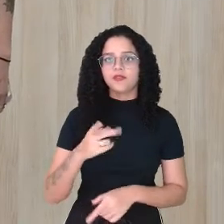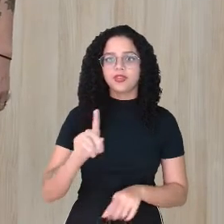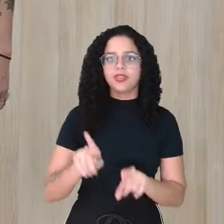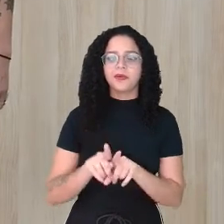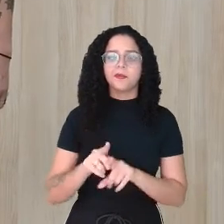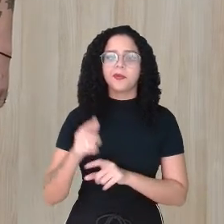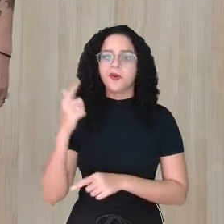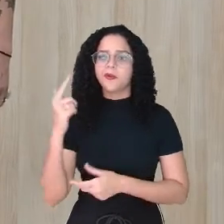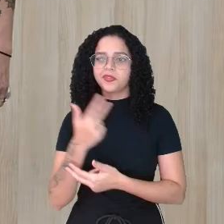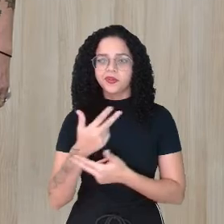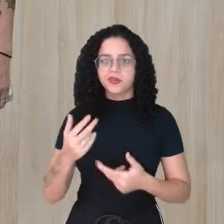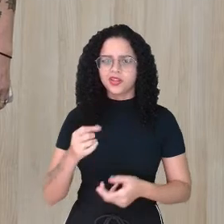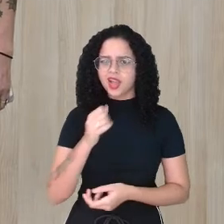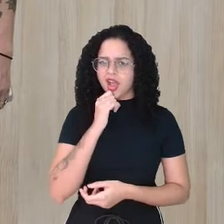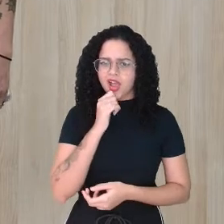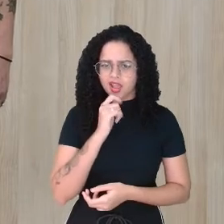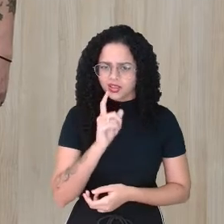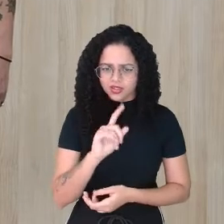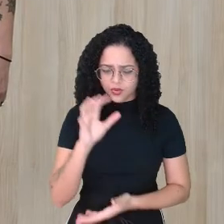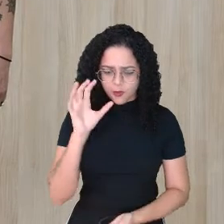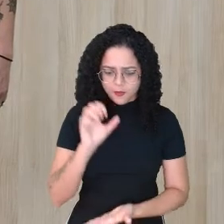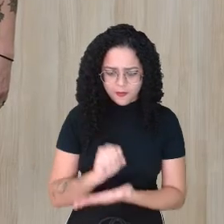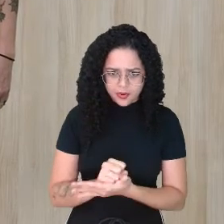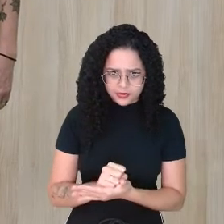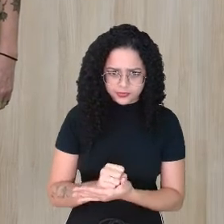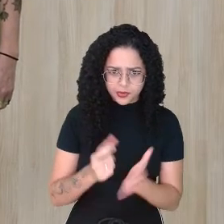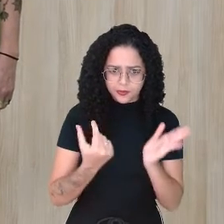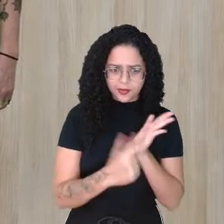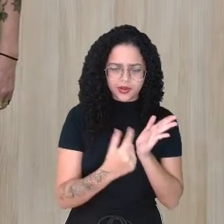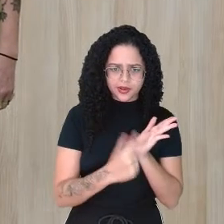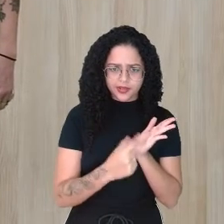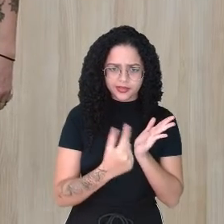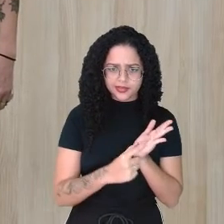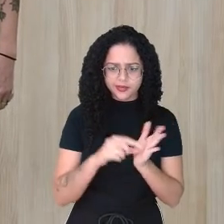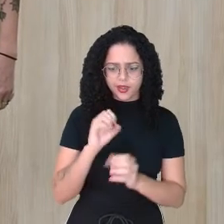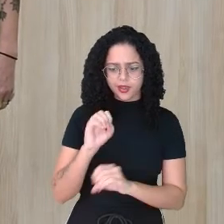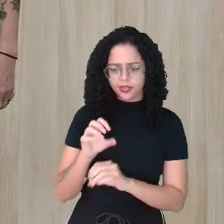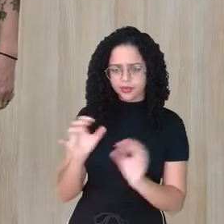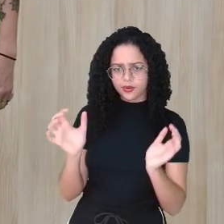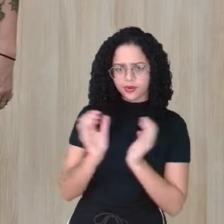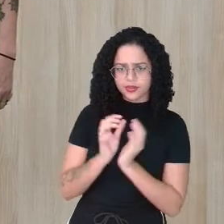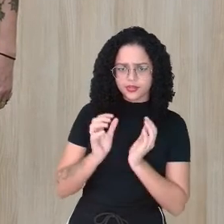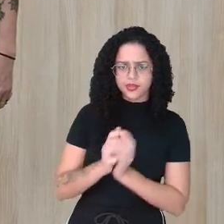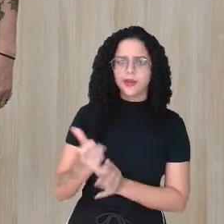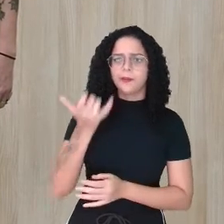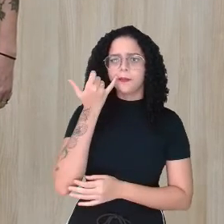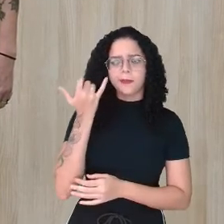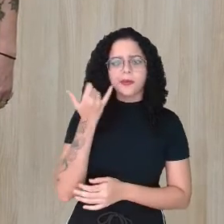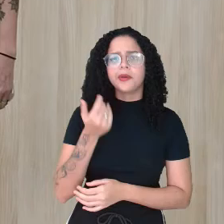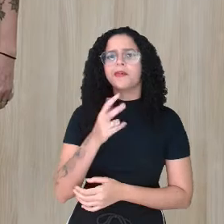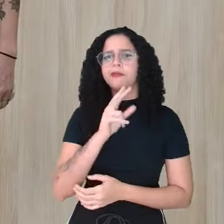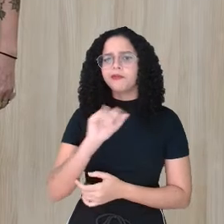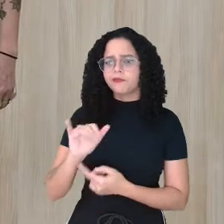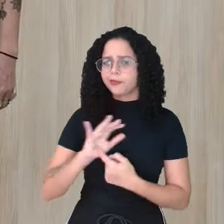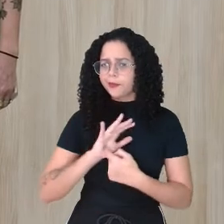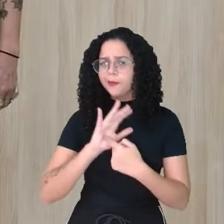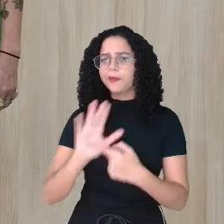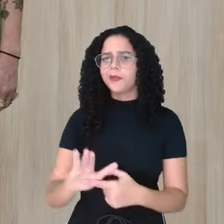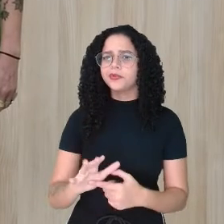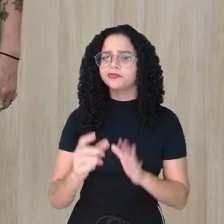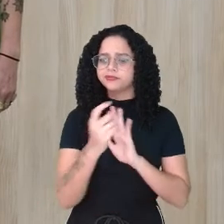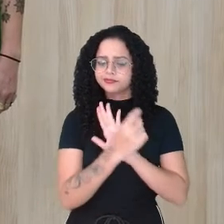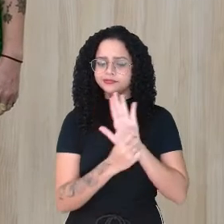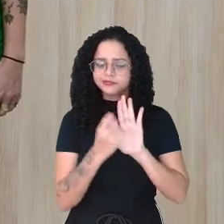Se você ainda não baixou o aplicativo do Educa Recife, Billy vai jogar aí os QR Codes na tela de